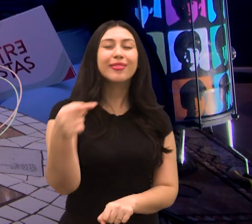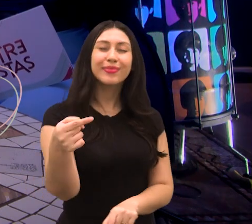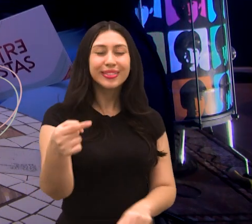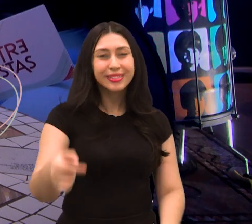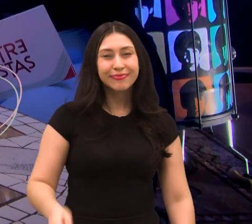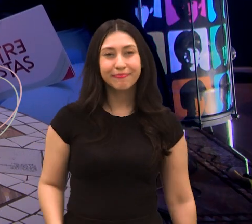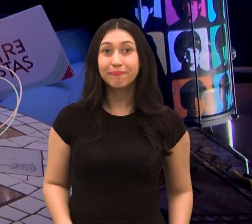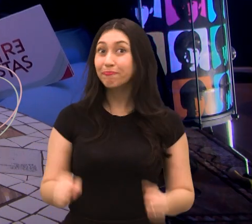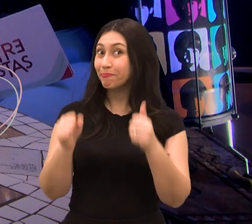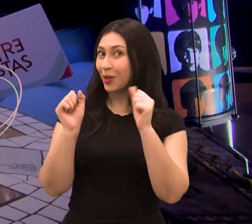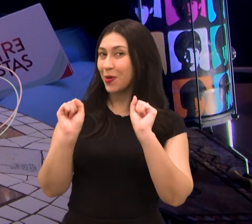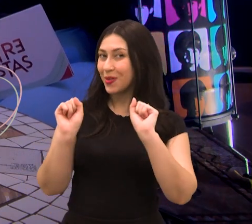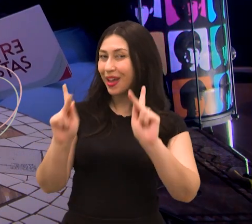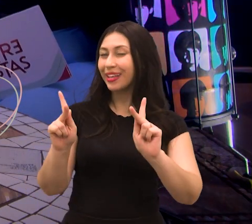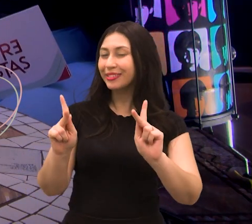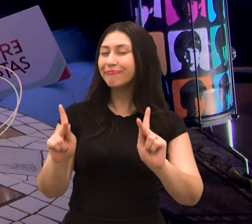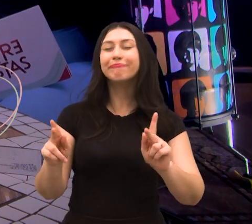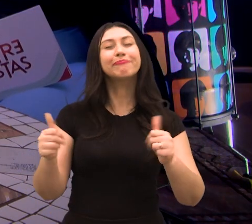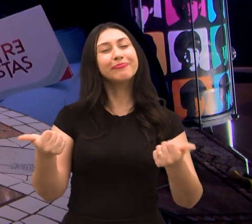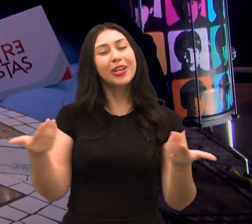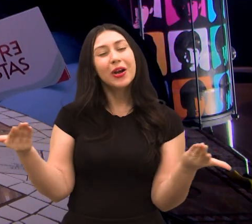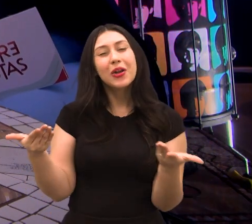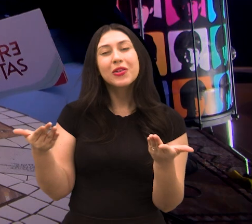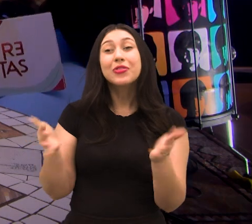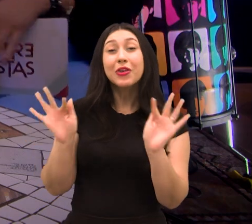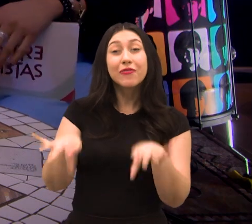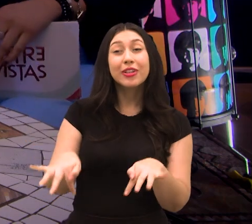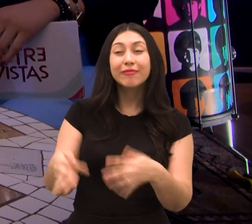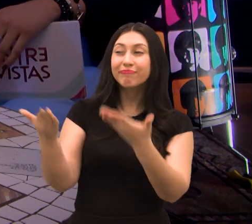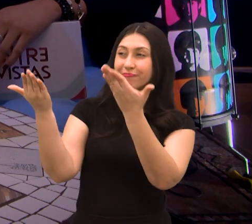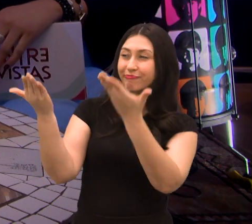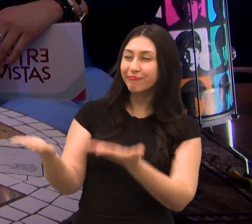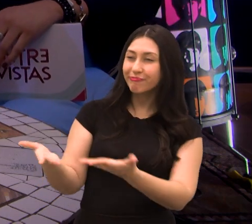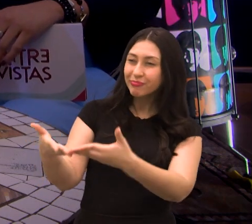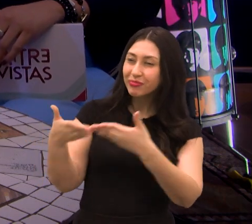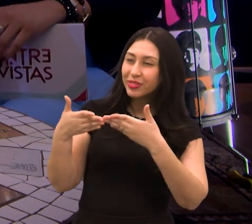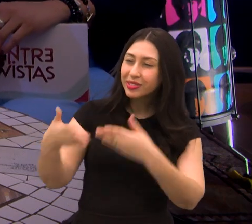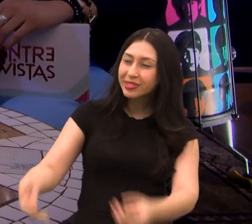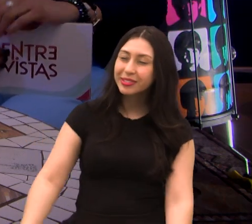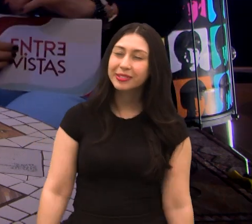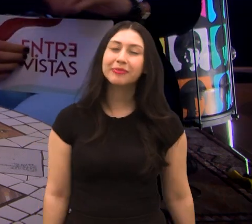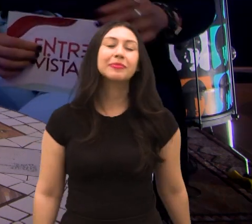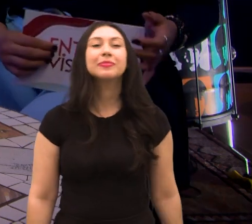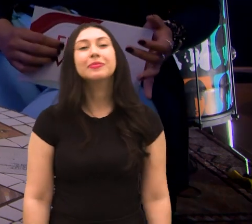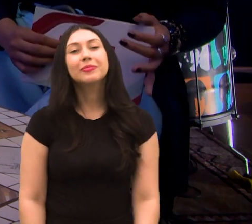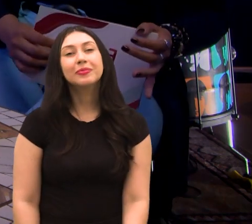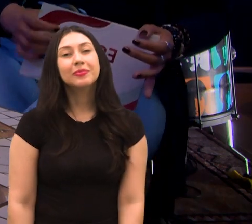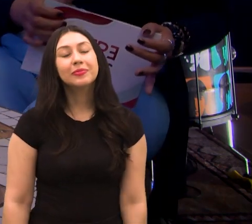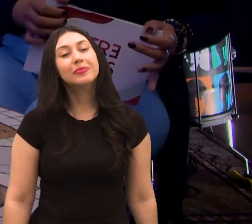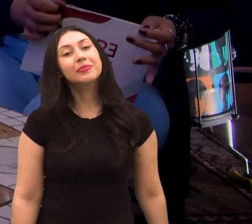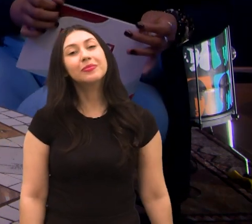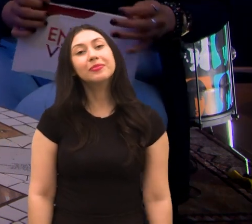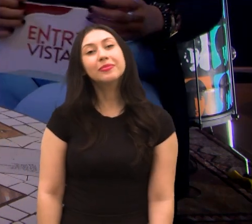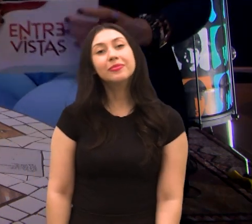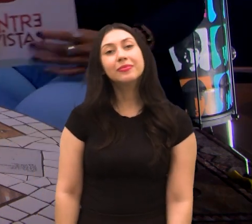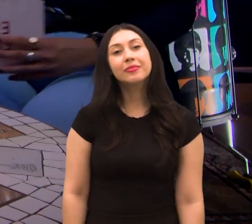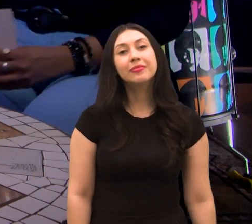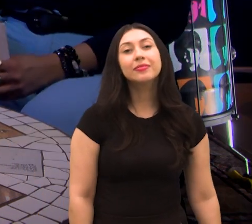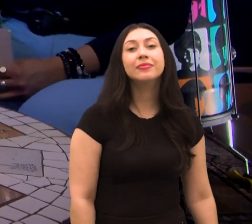te espero no próximo Entrevistas, beleza? Então a gente encerra aqui com o nosso Peleco. Por favor.